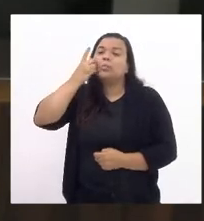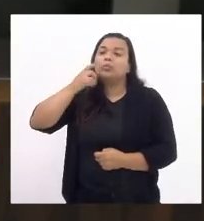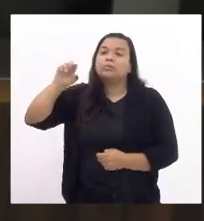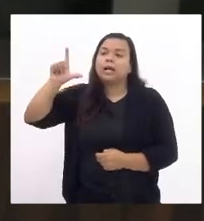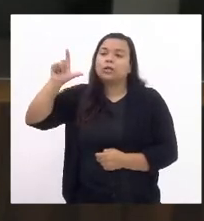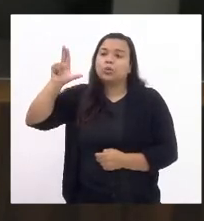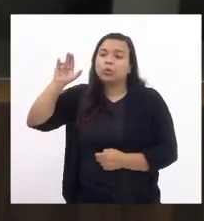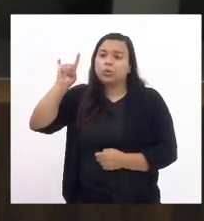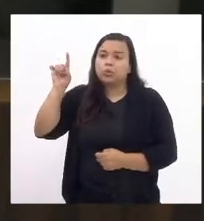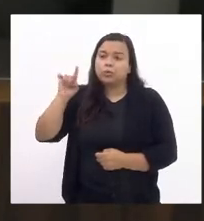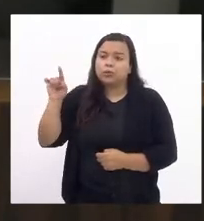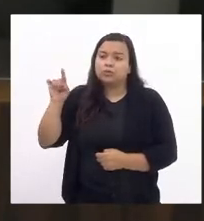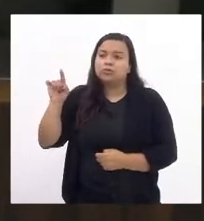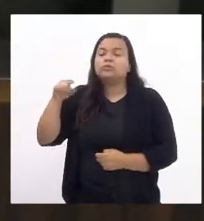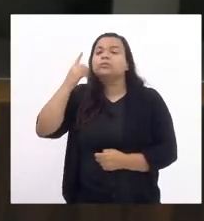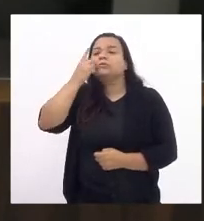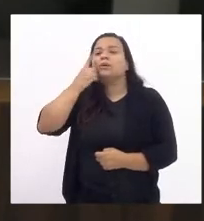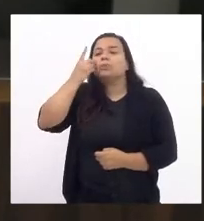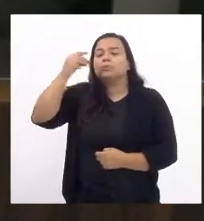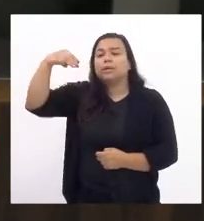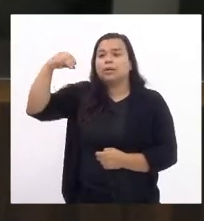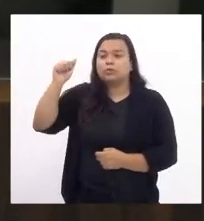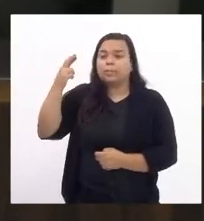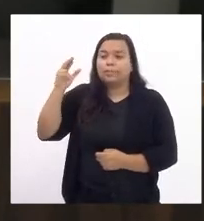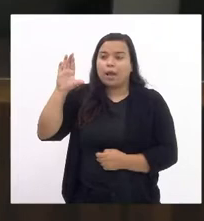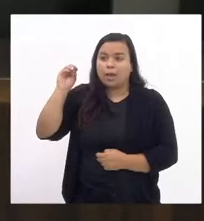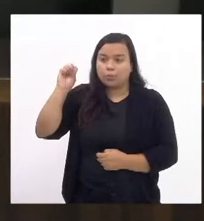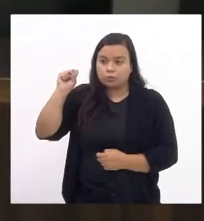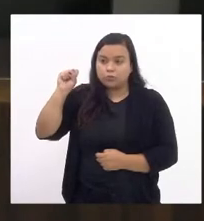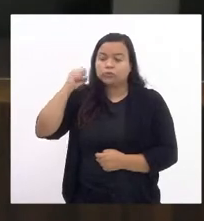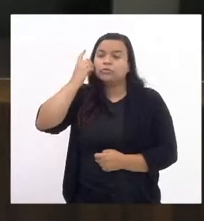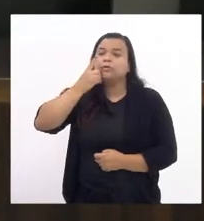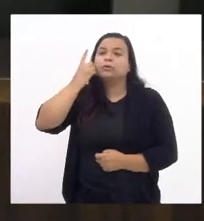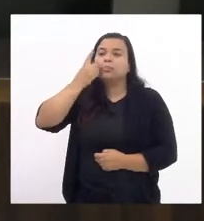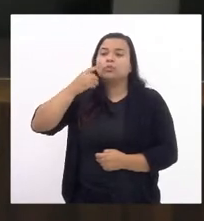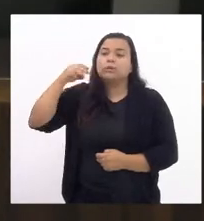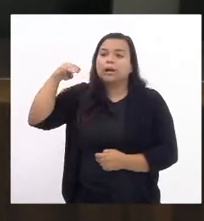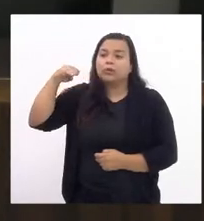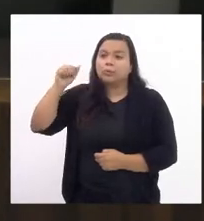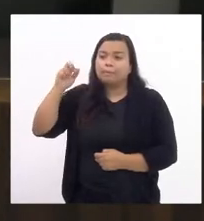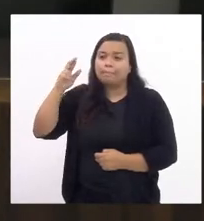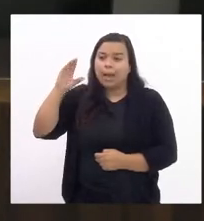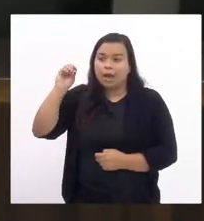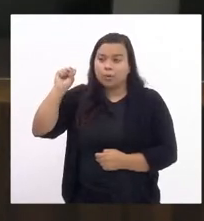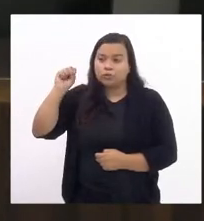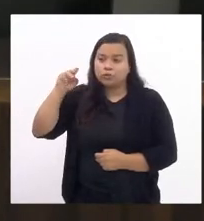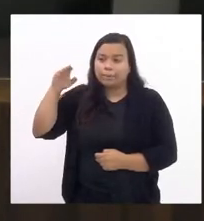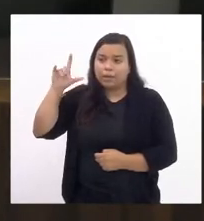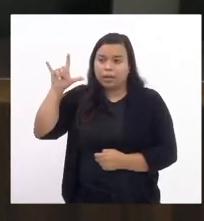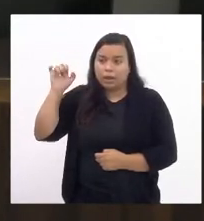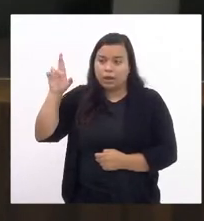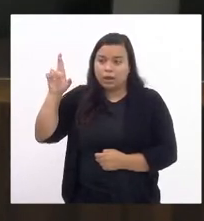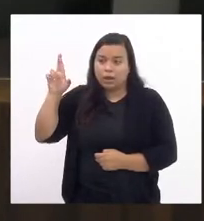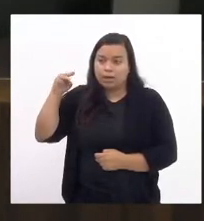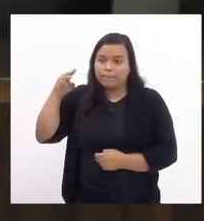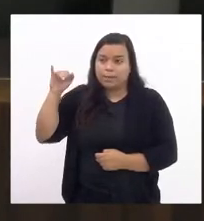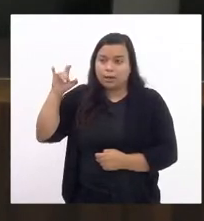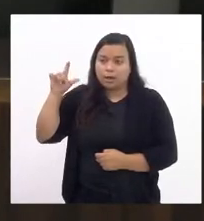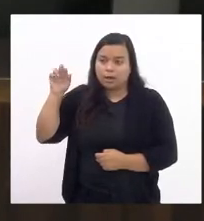Martins, deputado Marcos Abraão, deputado Marcos Miller, deputado Marcos Miller,